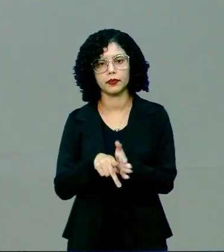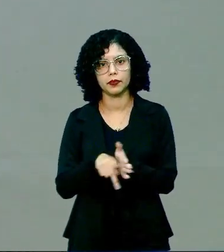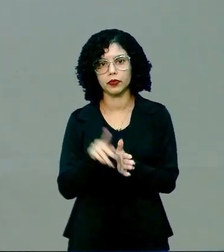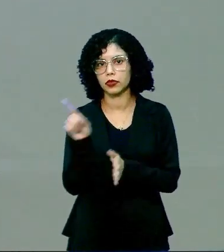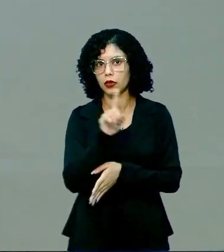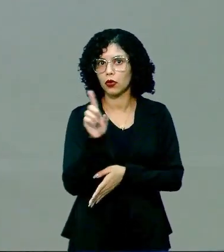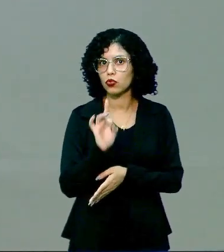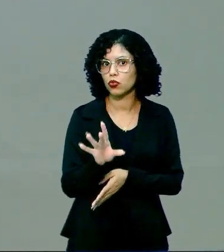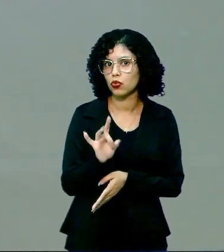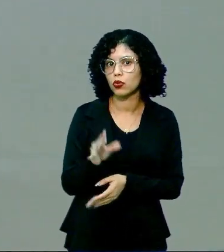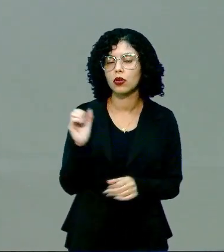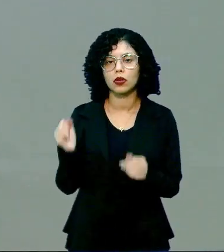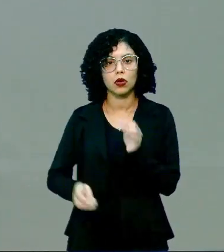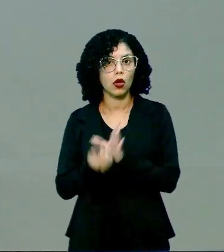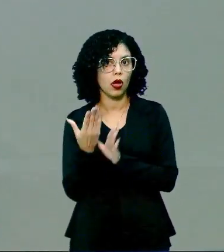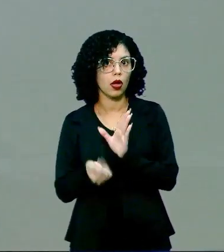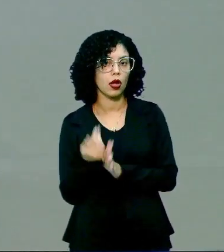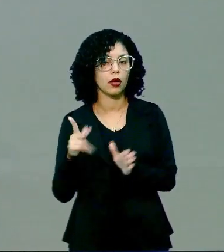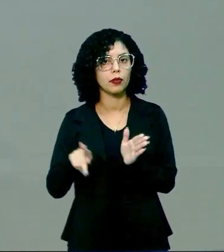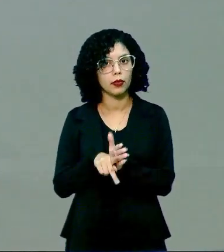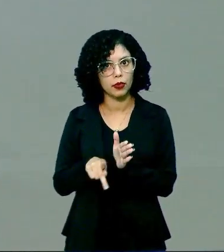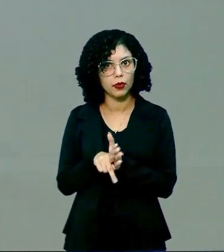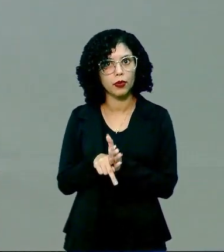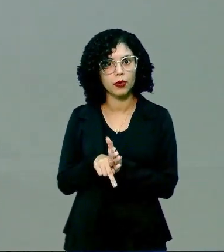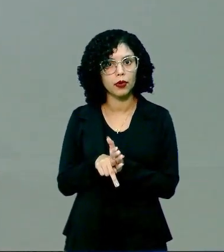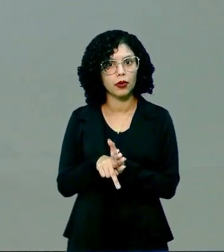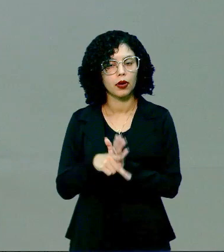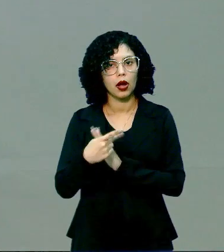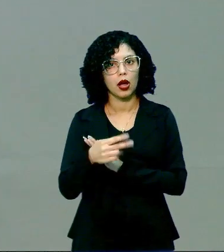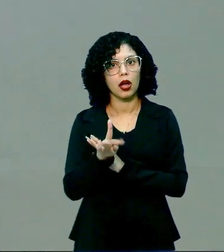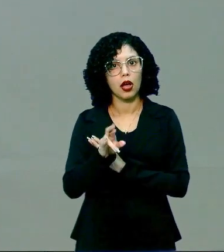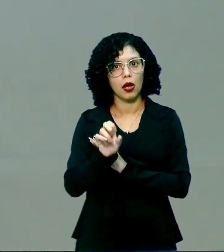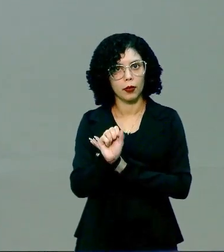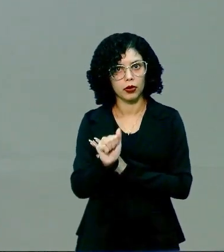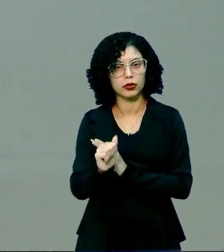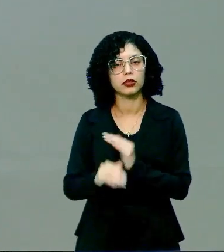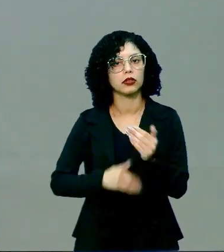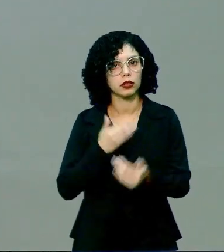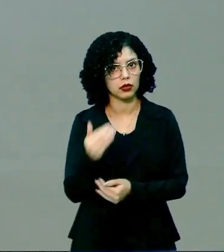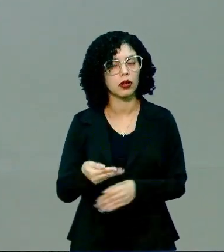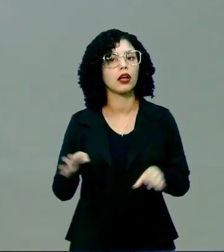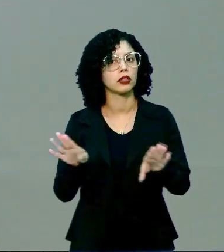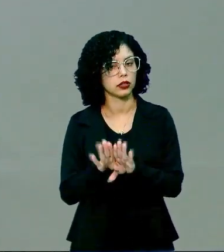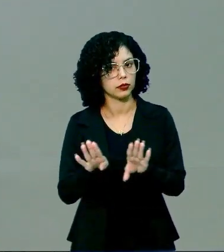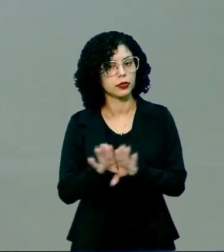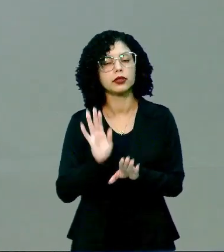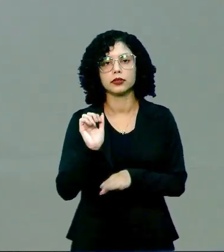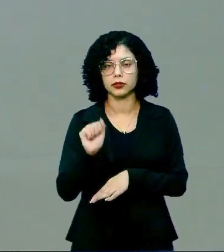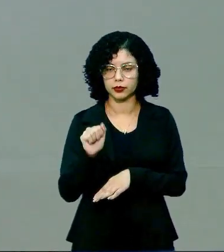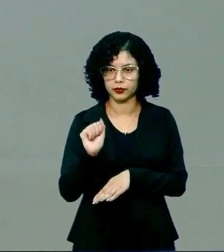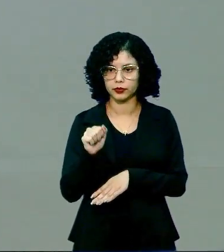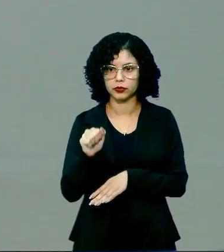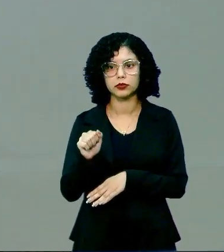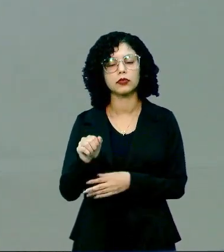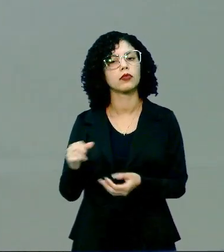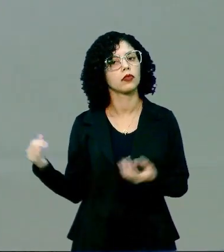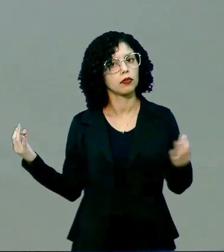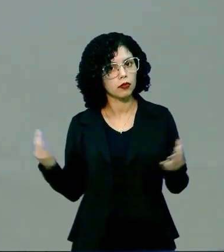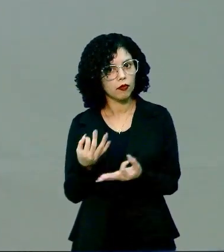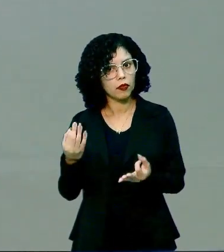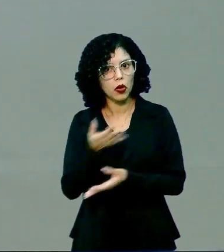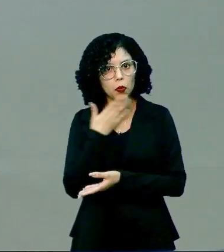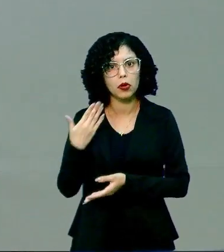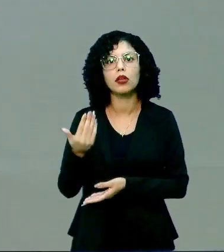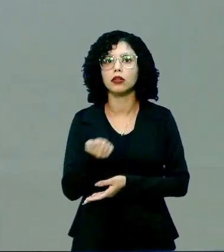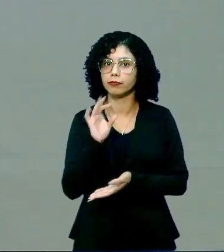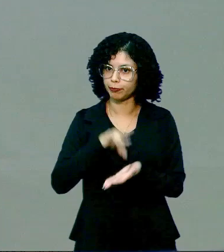também, não que as obras relacionadas à prosa não se desenvolvam, elas se desenvolvem sim, com muito êxito,